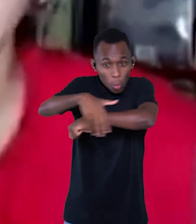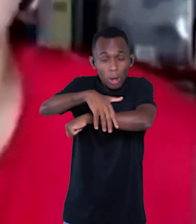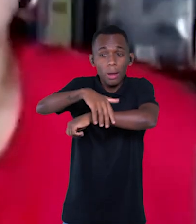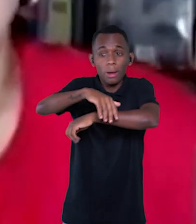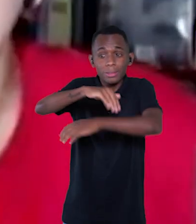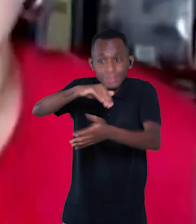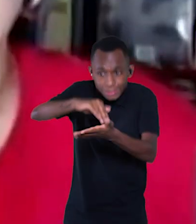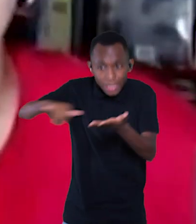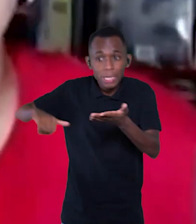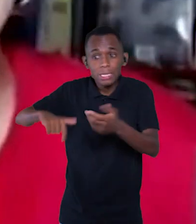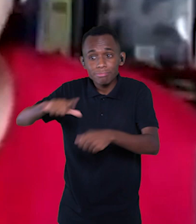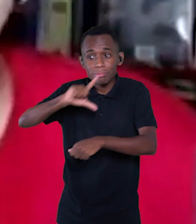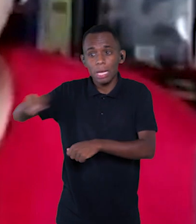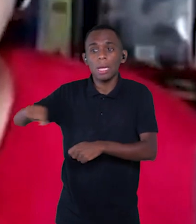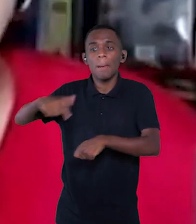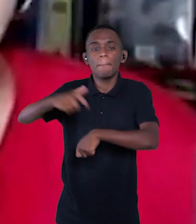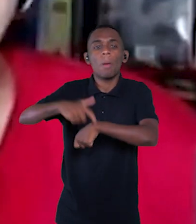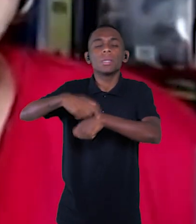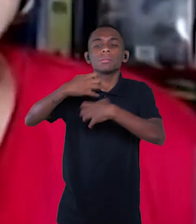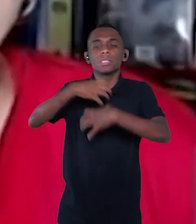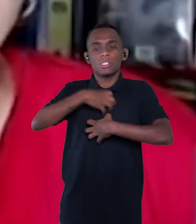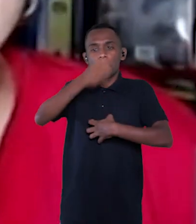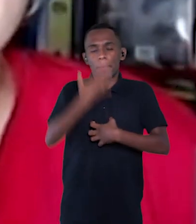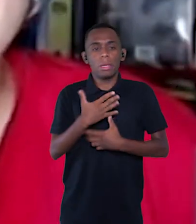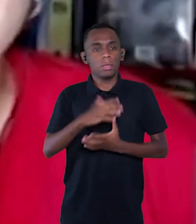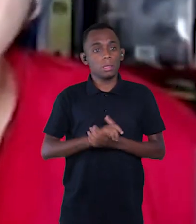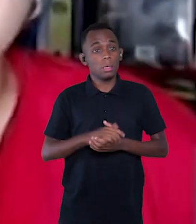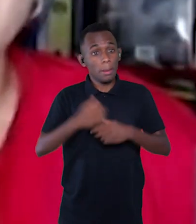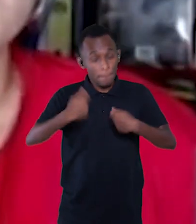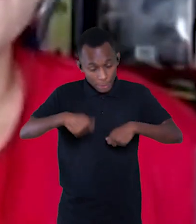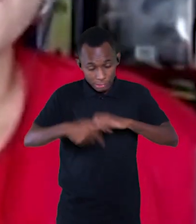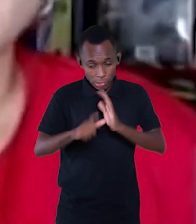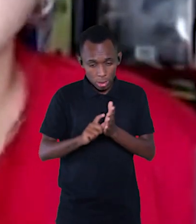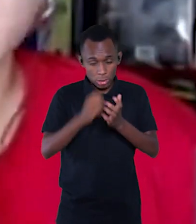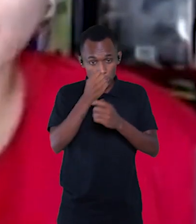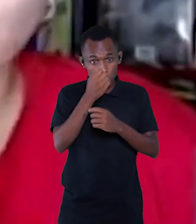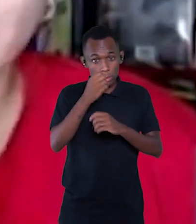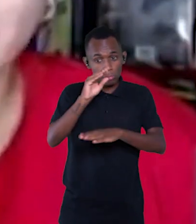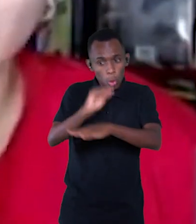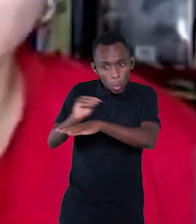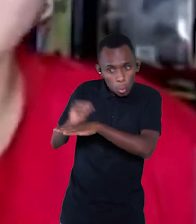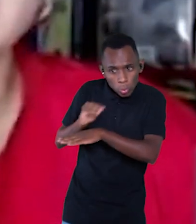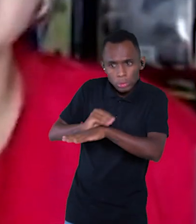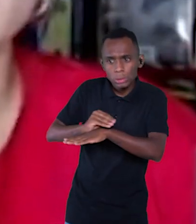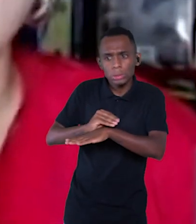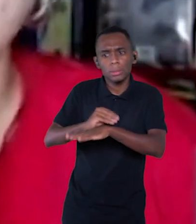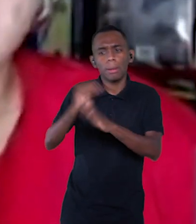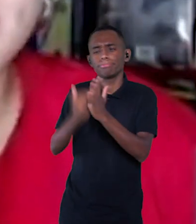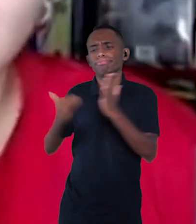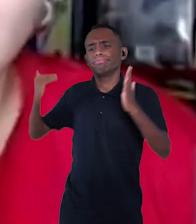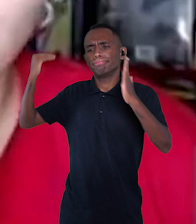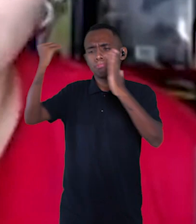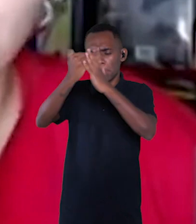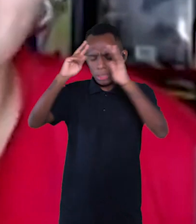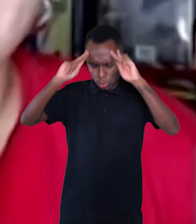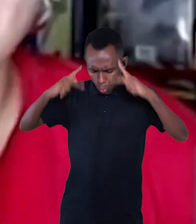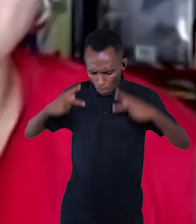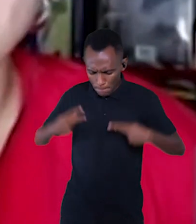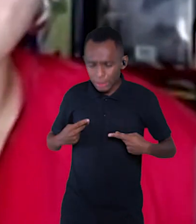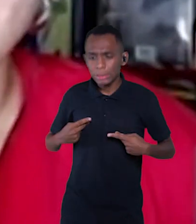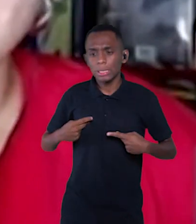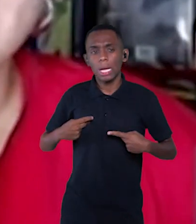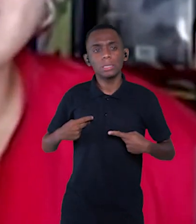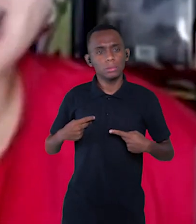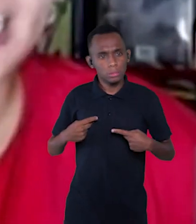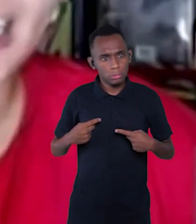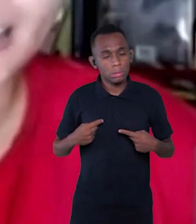quando elas acharem que isso é razoável, mas a gente precisa, nessa situação, tratá-las com a máxima